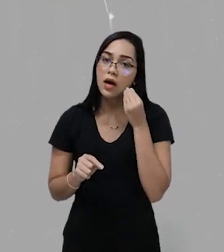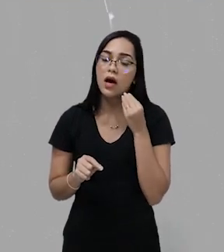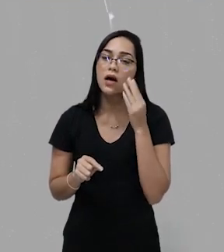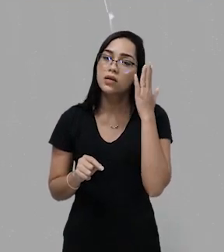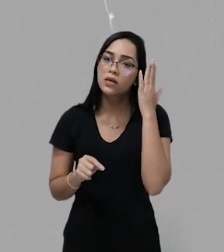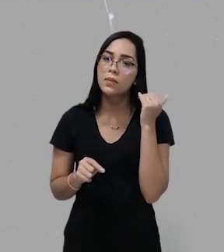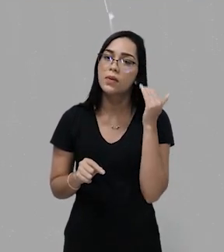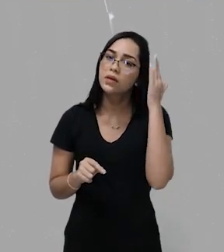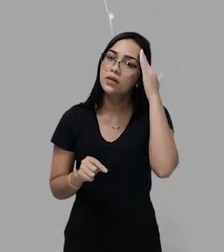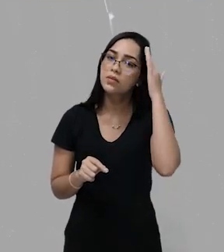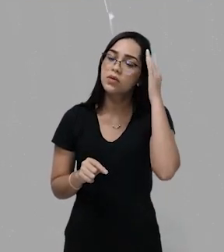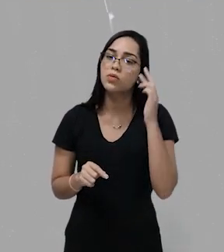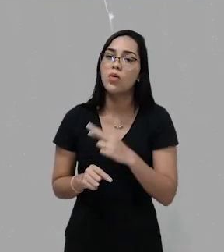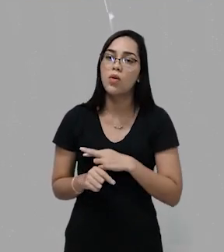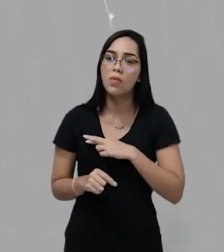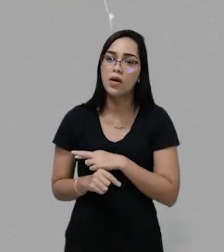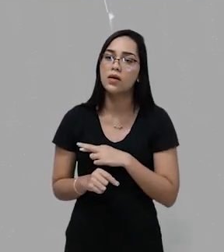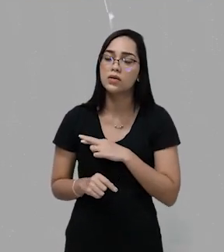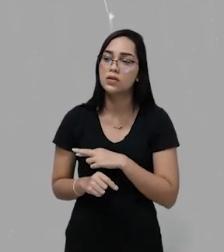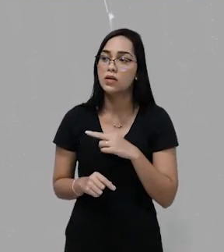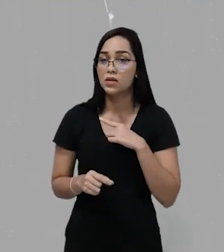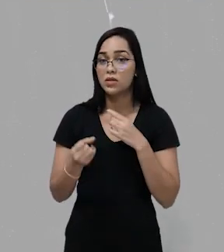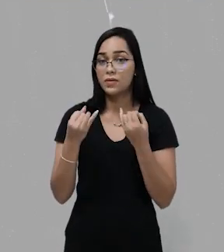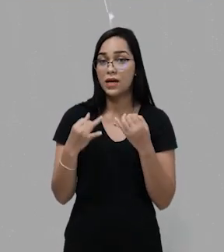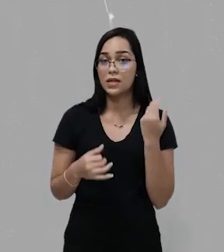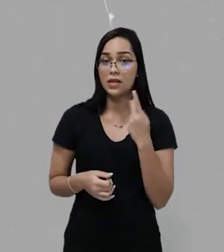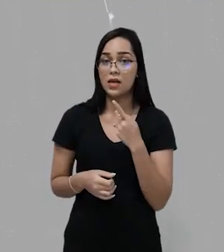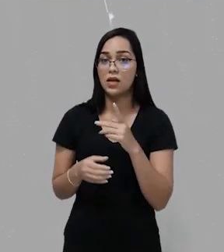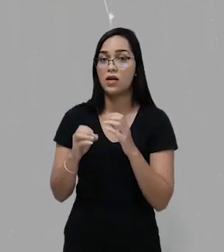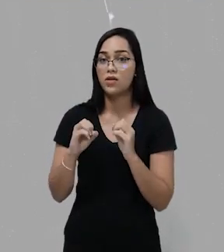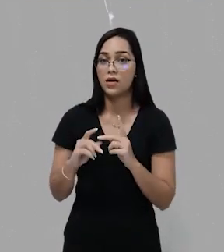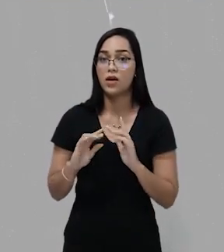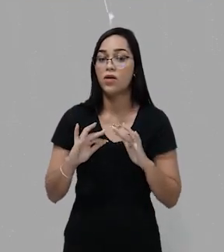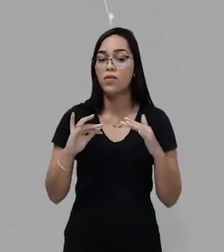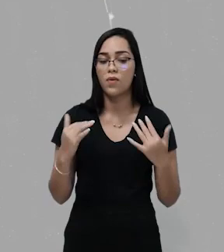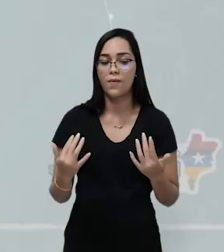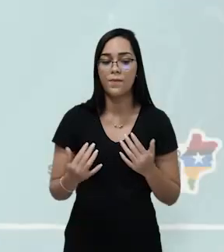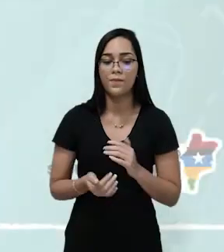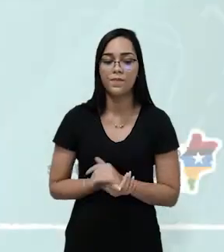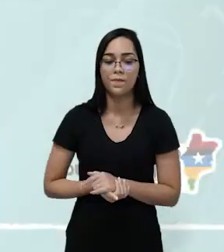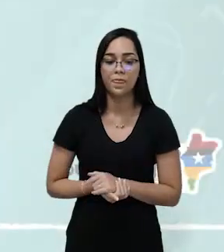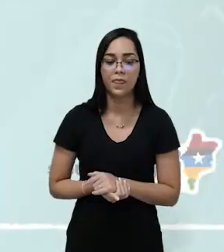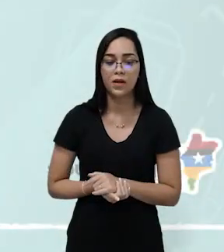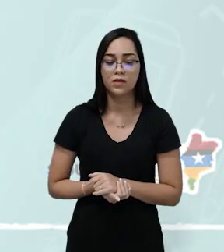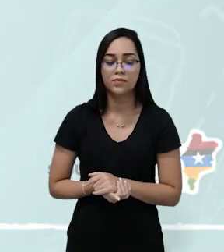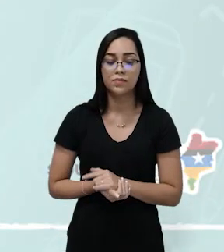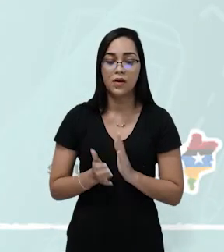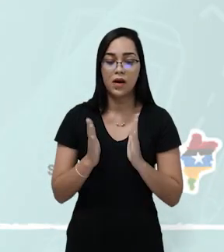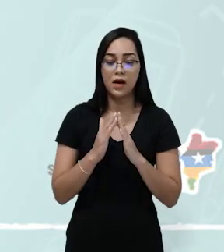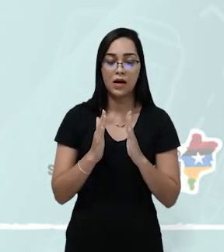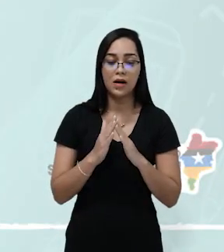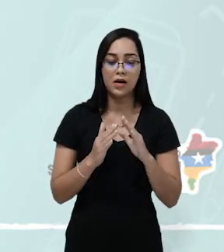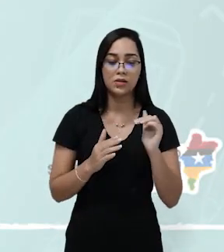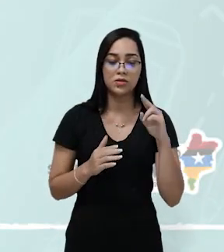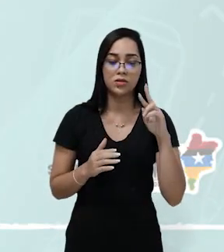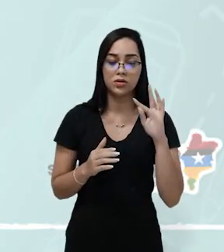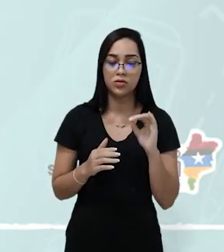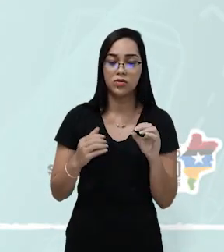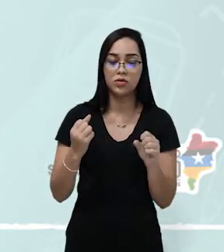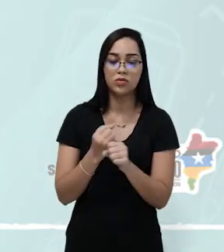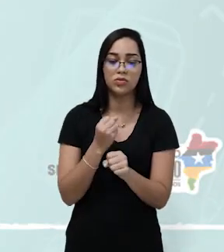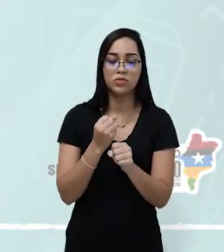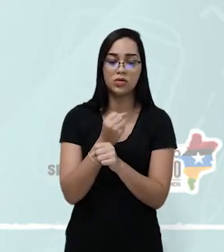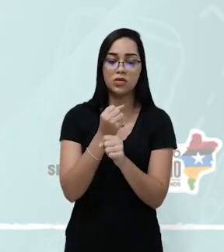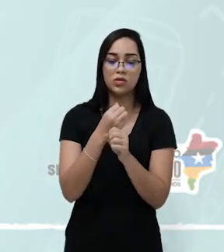construção e entendimento desse romance aí que a gente já está falando dele, tá? A gente já vai dizer qual é. A casa de Dom Antônio